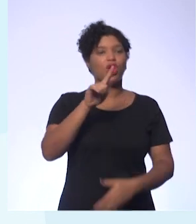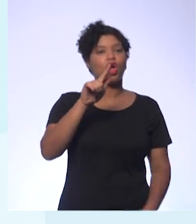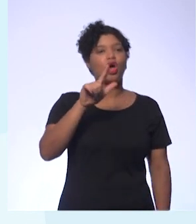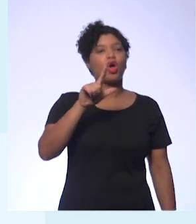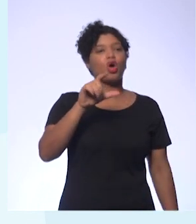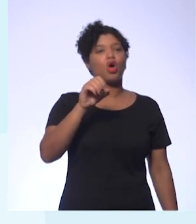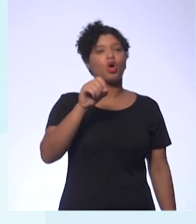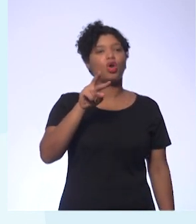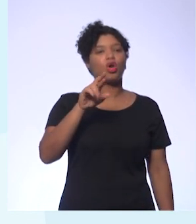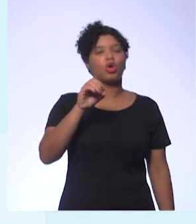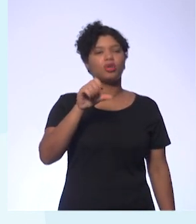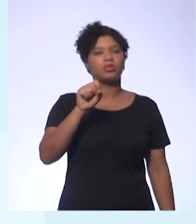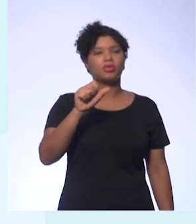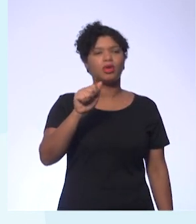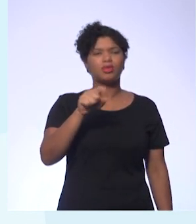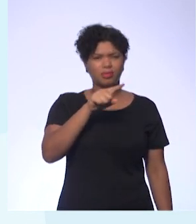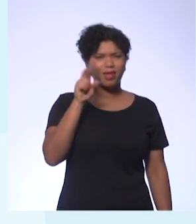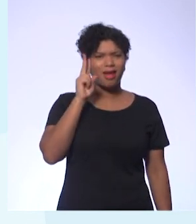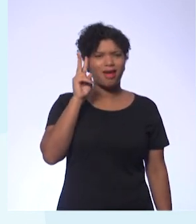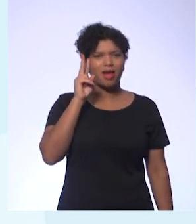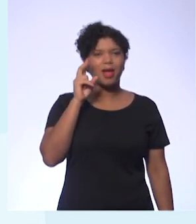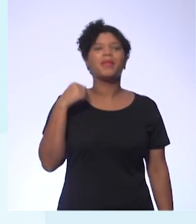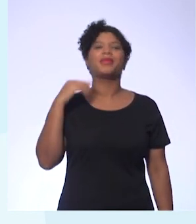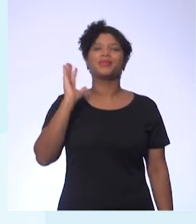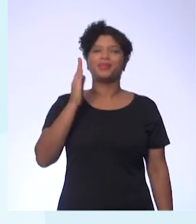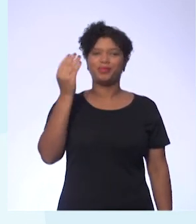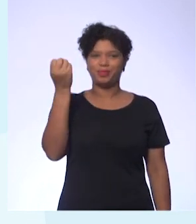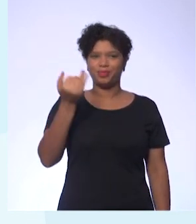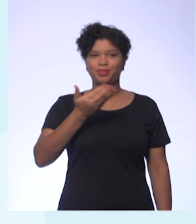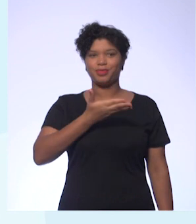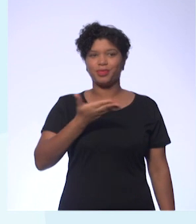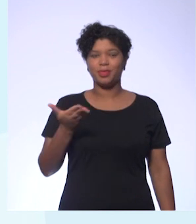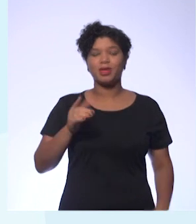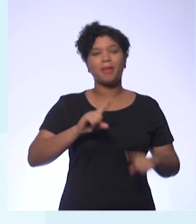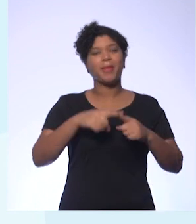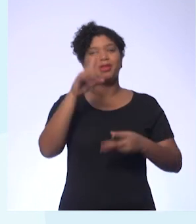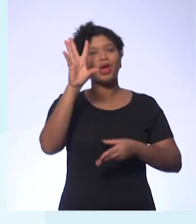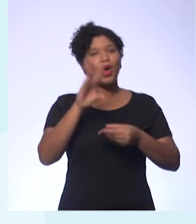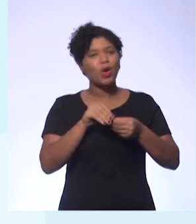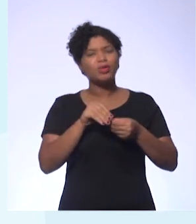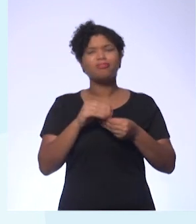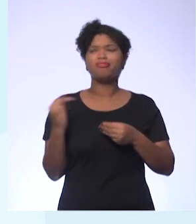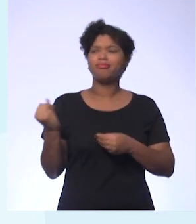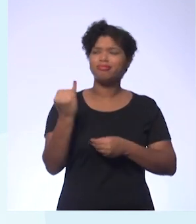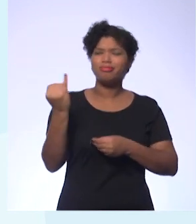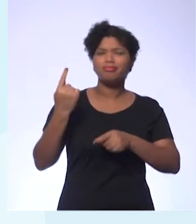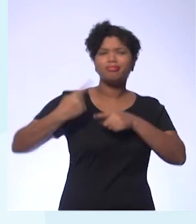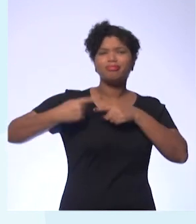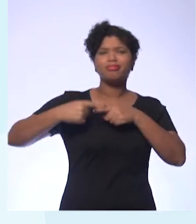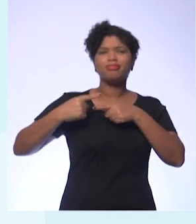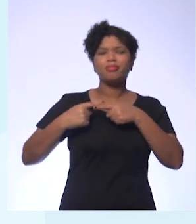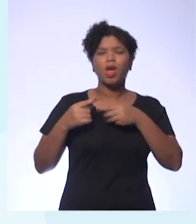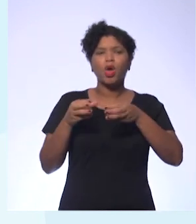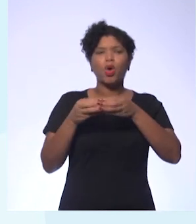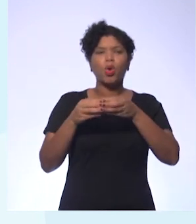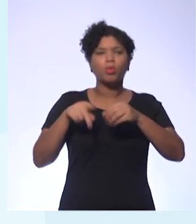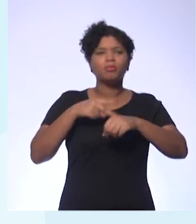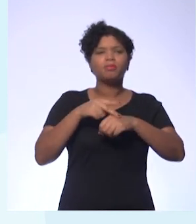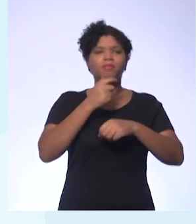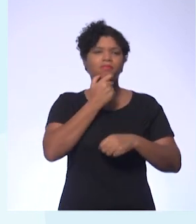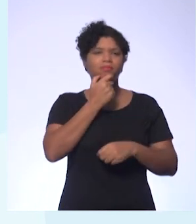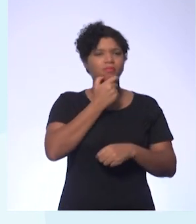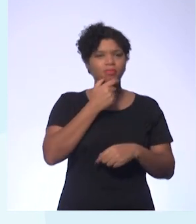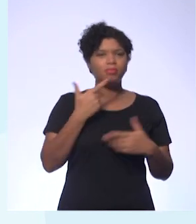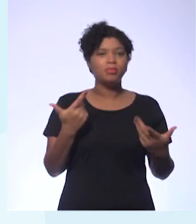Vocês se lembram da Revolução Gloriosa? Eu já contei ela toda, mas aqui no resumo, por que ela foi importante para que a Inglaterra fosse palco da Revolução